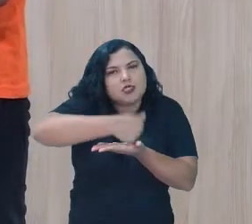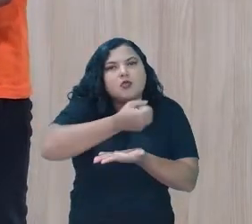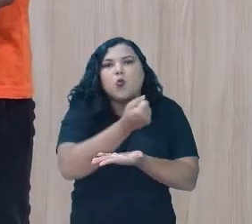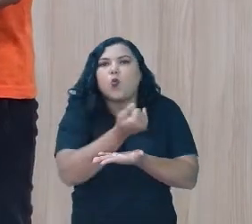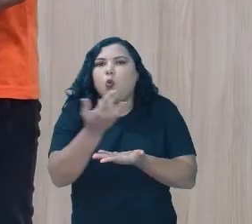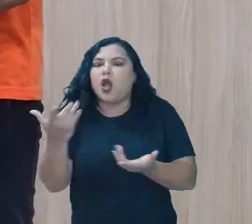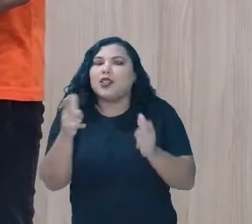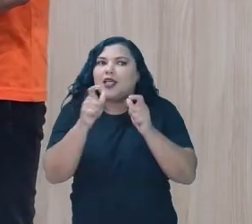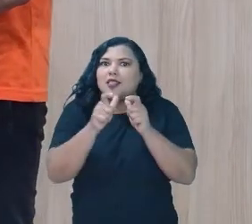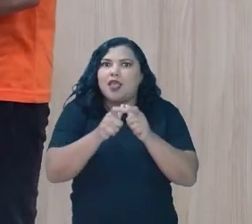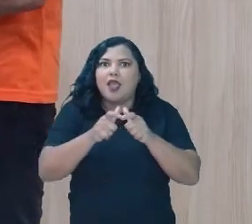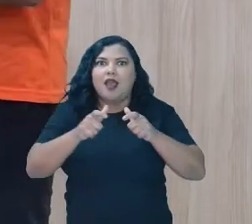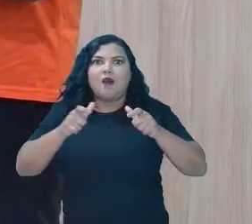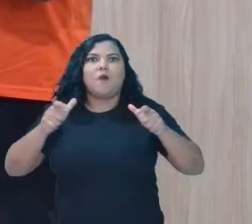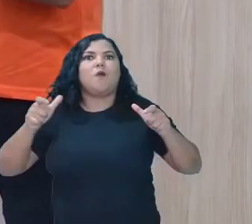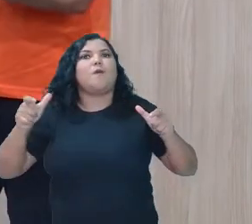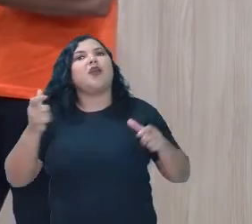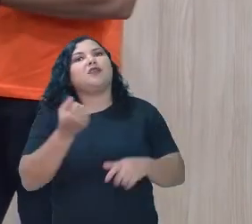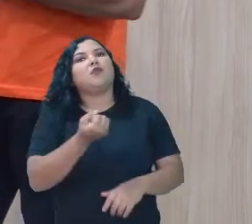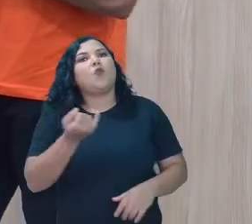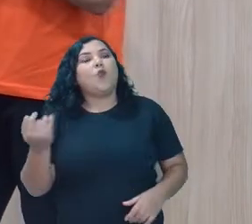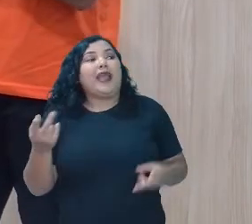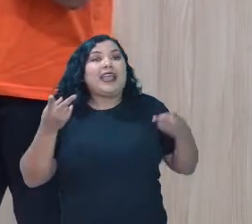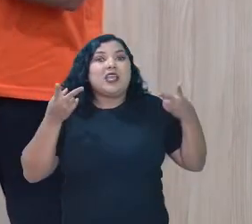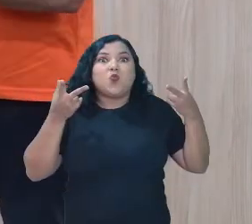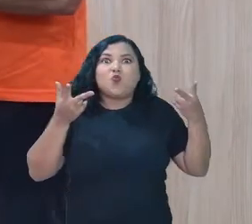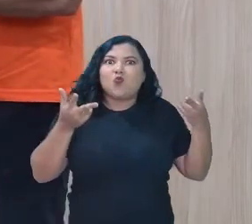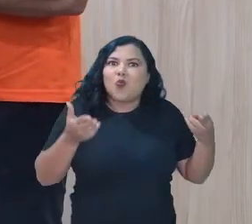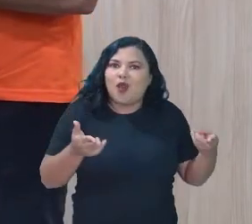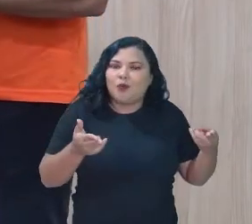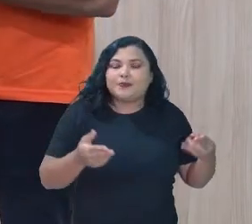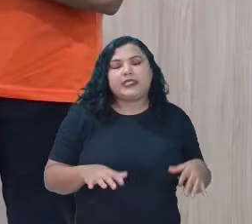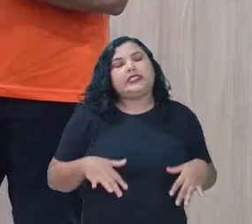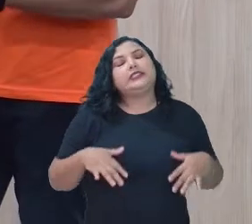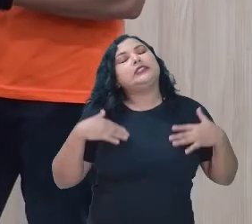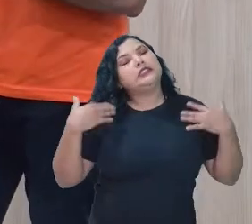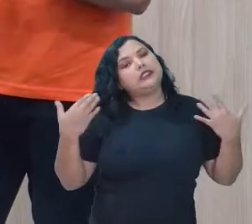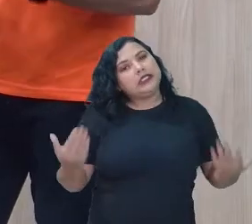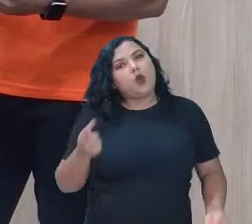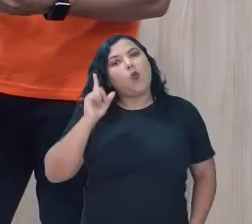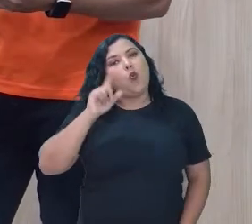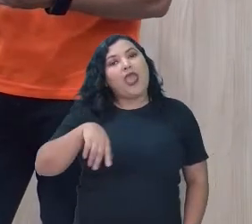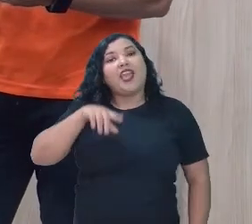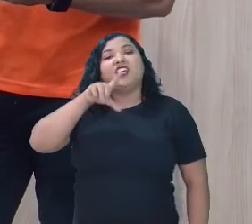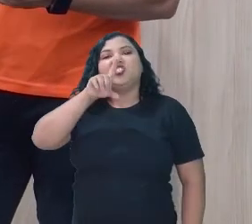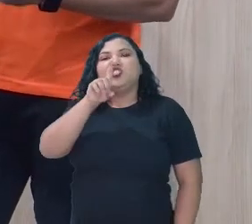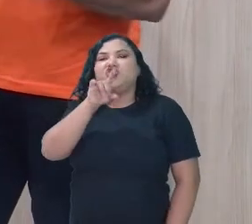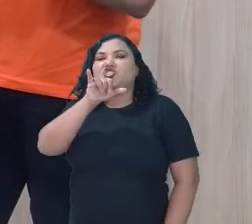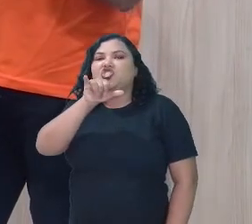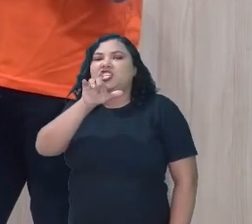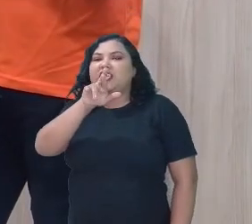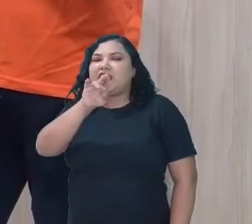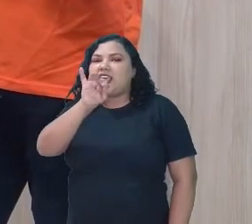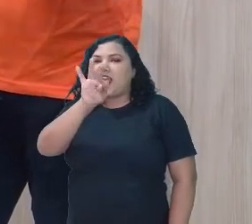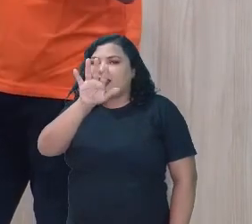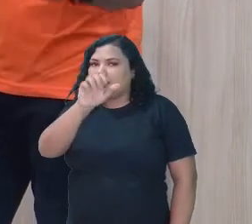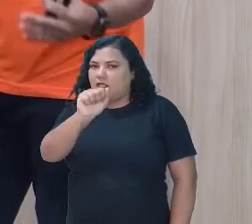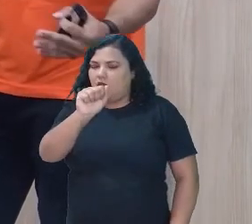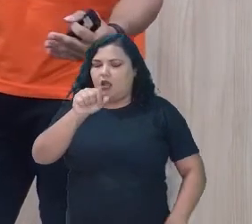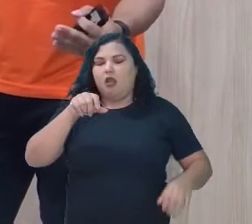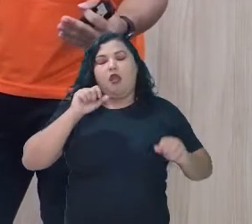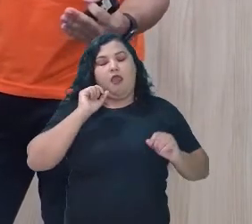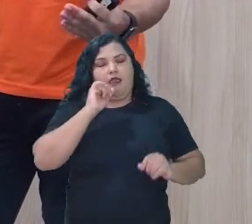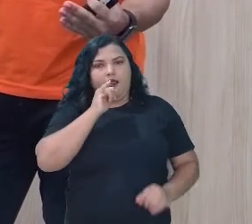porção do bolo, eu precisei aumentar também a quantidade de ingredientes. Então, se eu